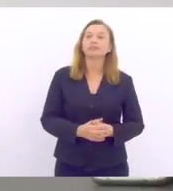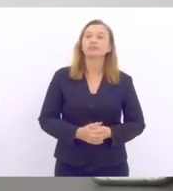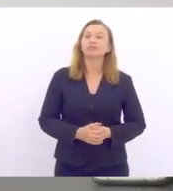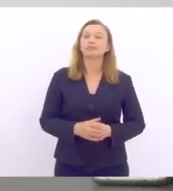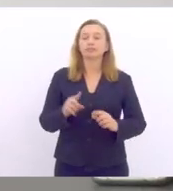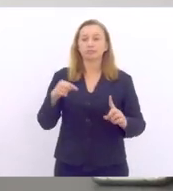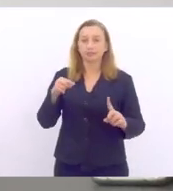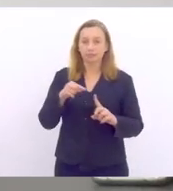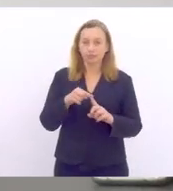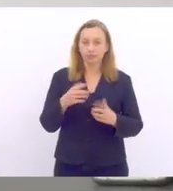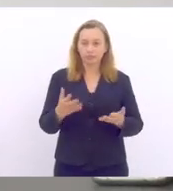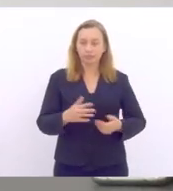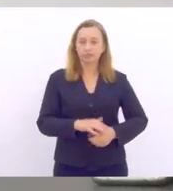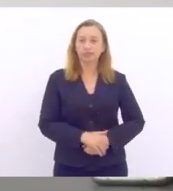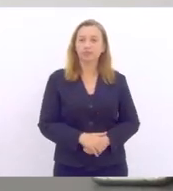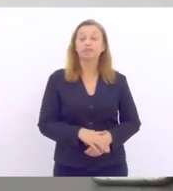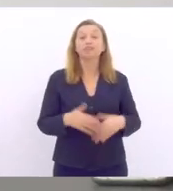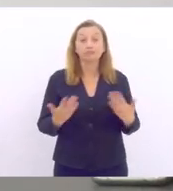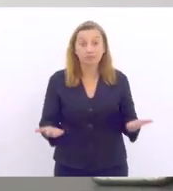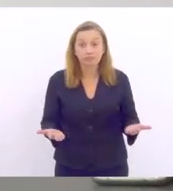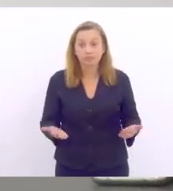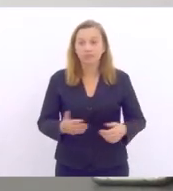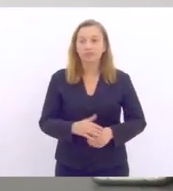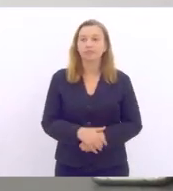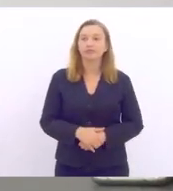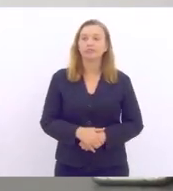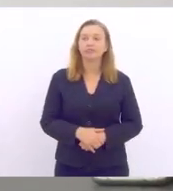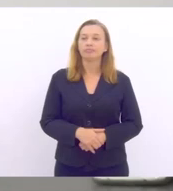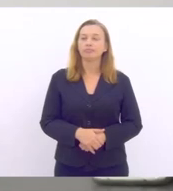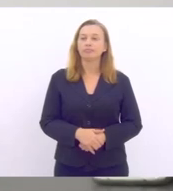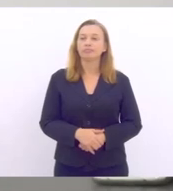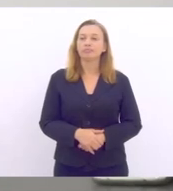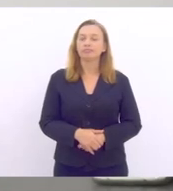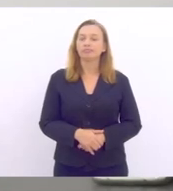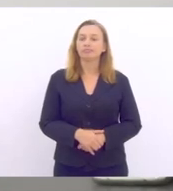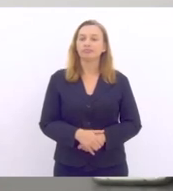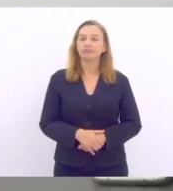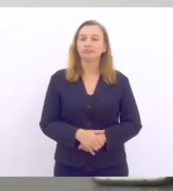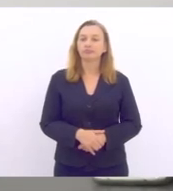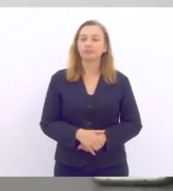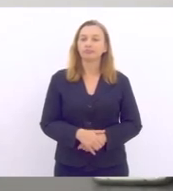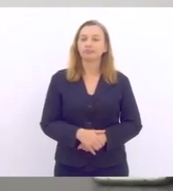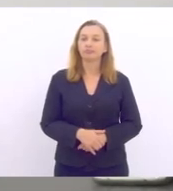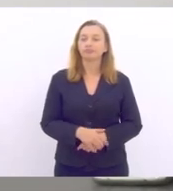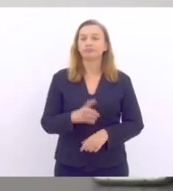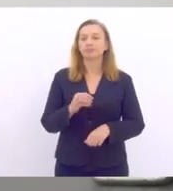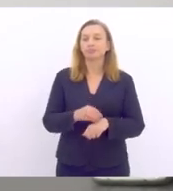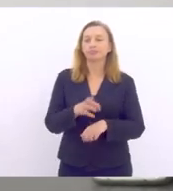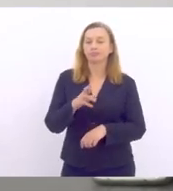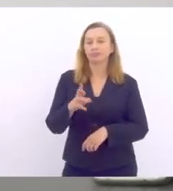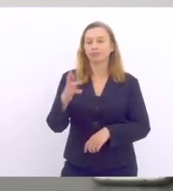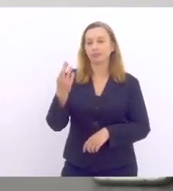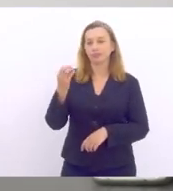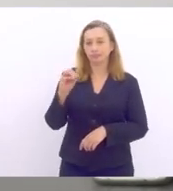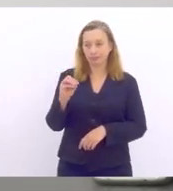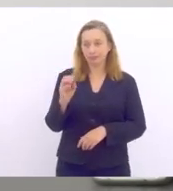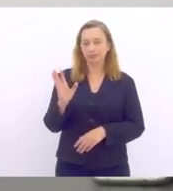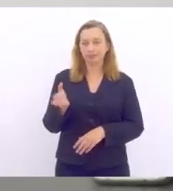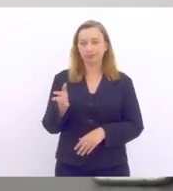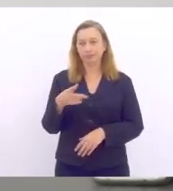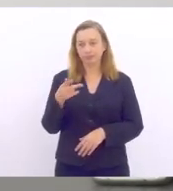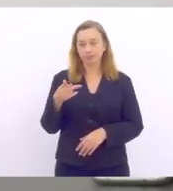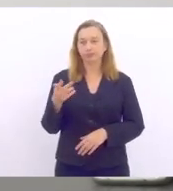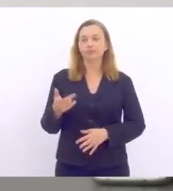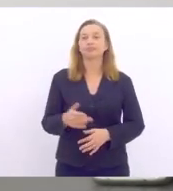objetiva. Então, eu destaco isso inicialmente. Dr. Rodrigo Terra depois vai poder